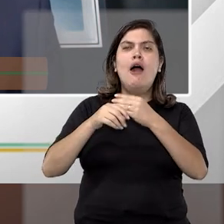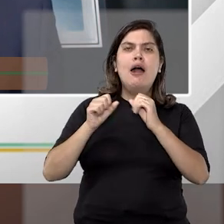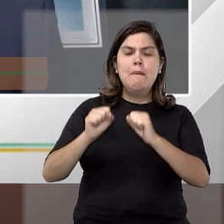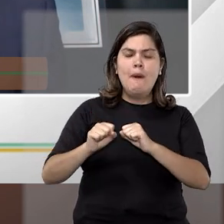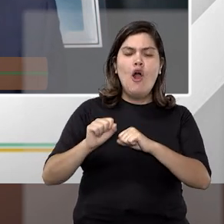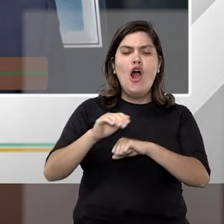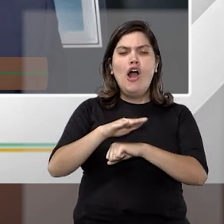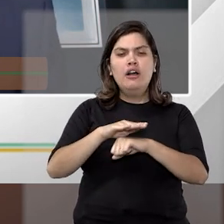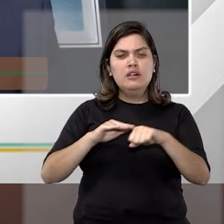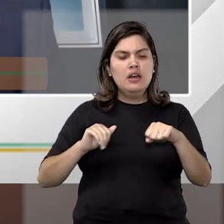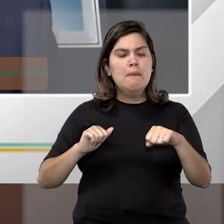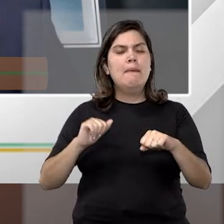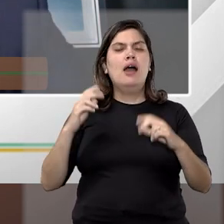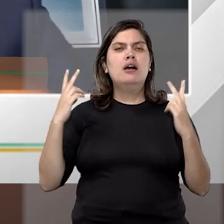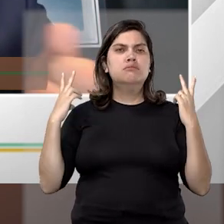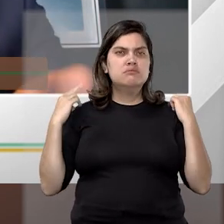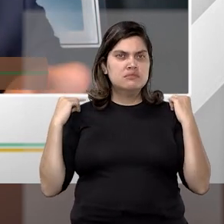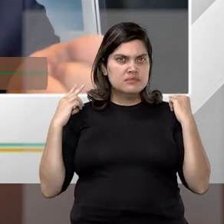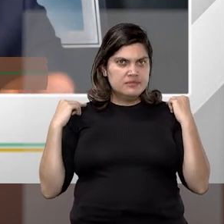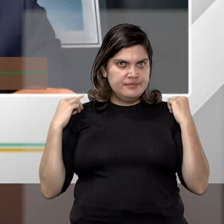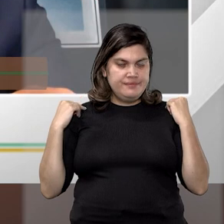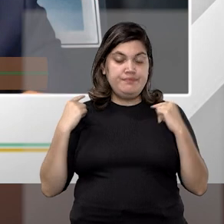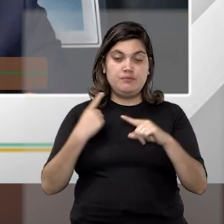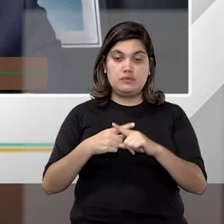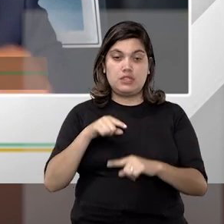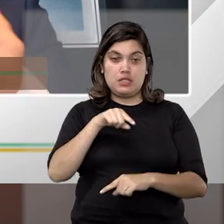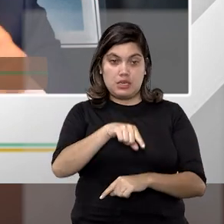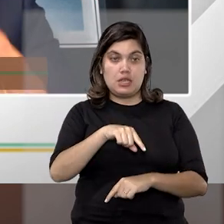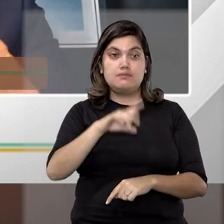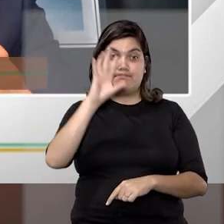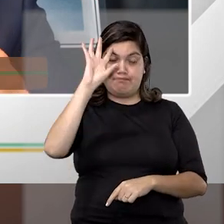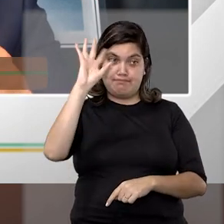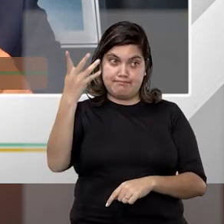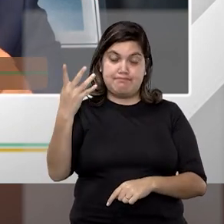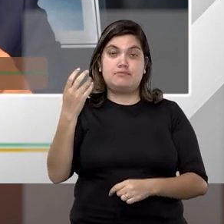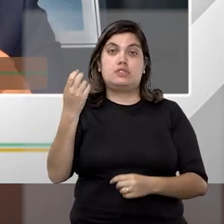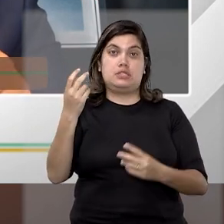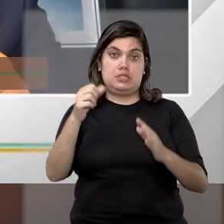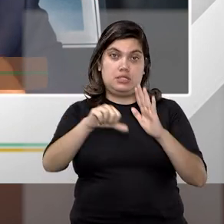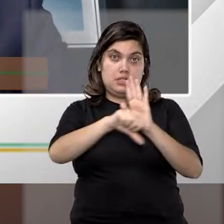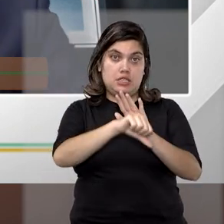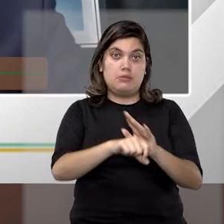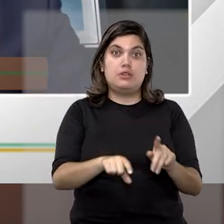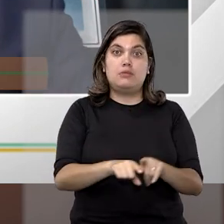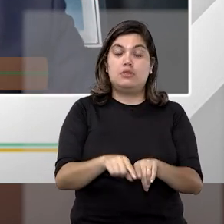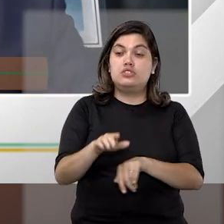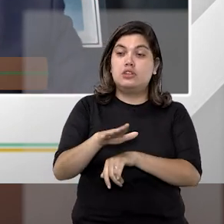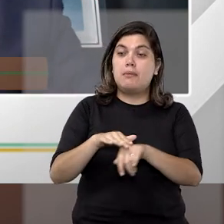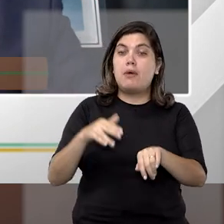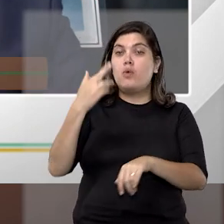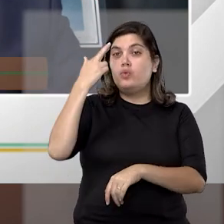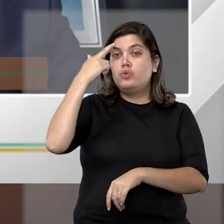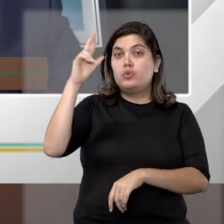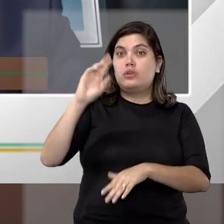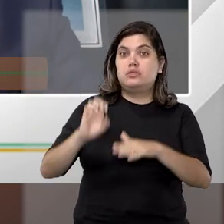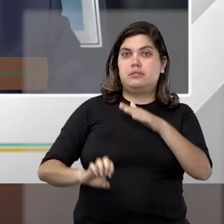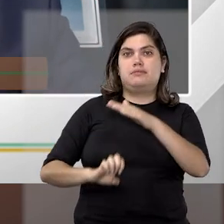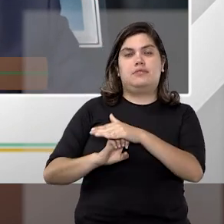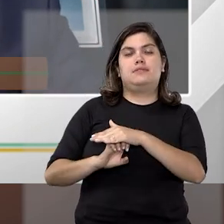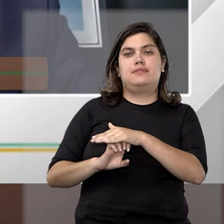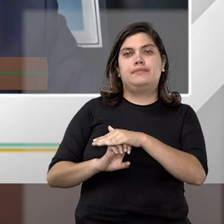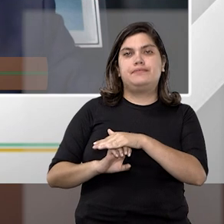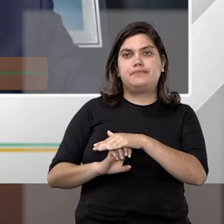composição eu posso chamar além do motorista do coletivo porque foi ele causa o crime chamar o dono da